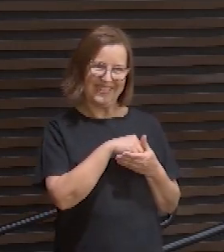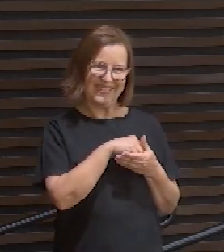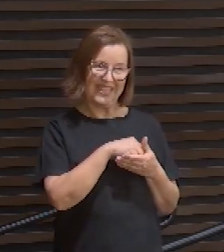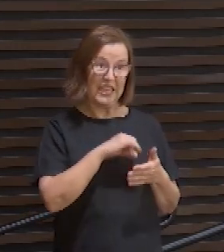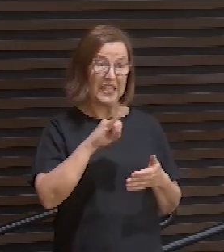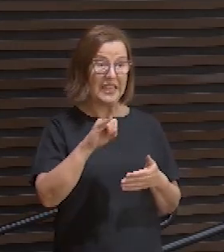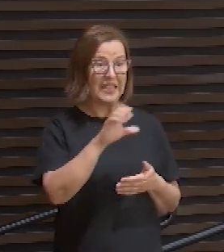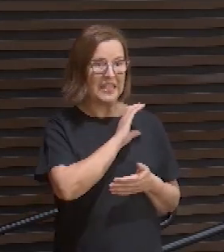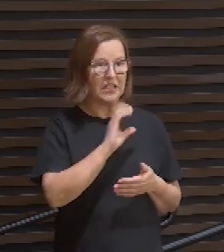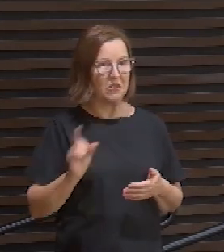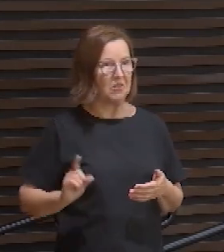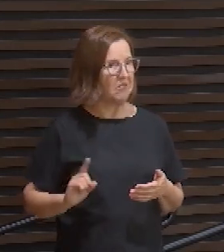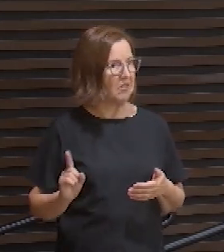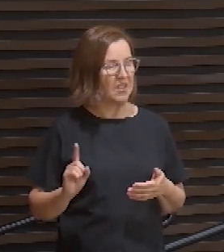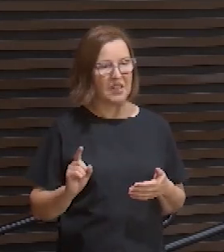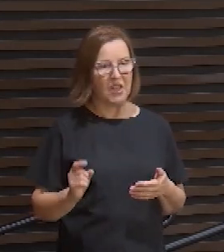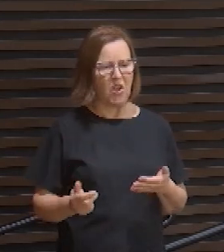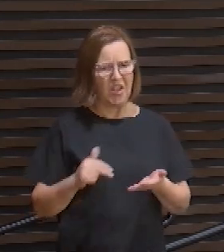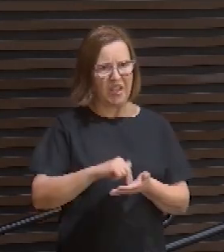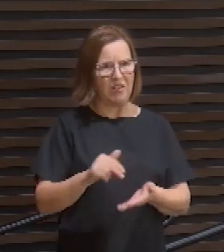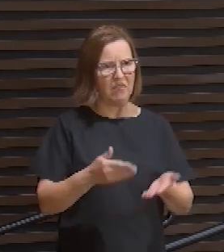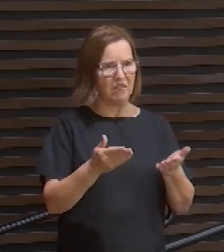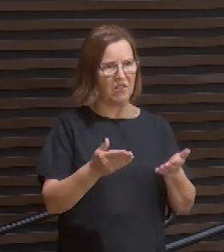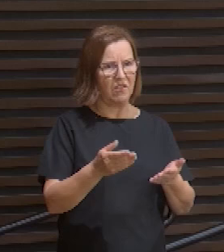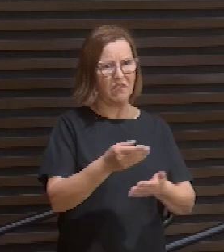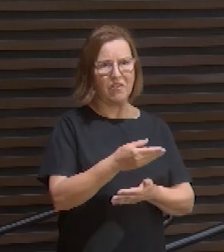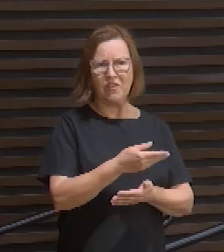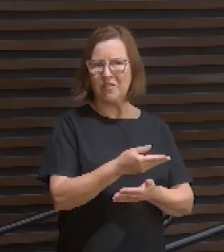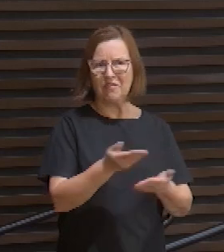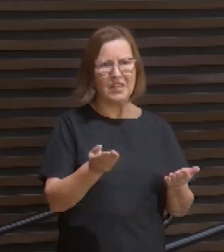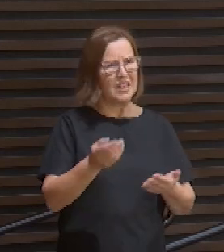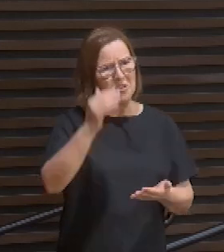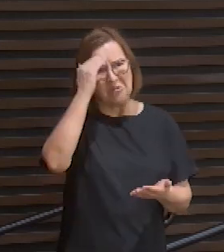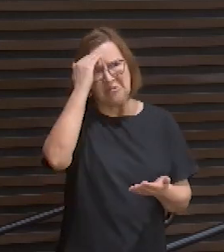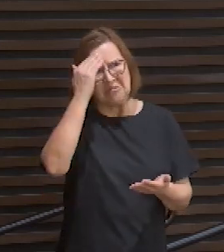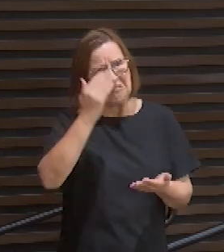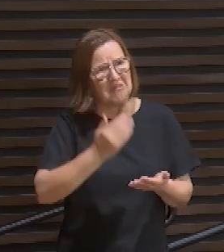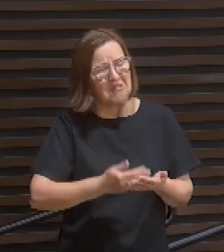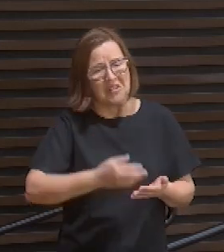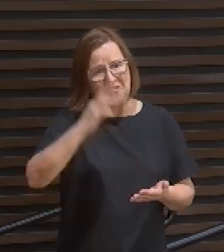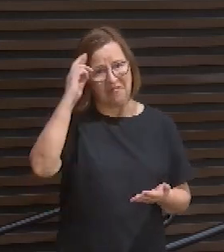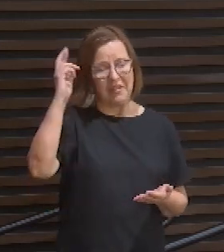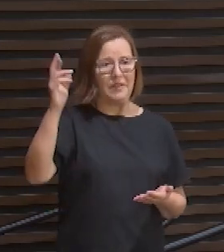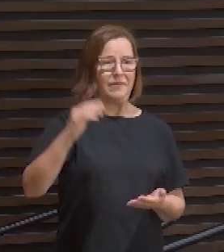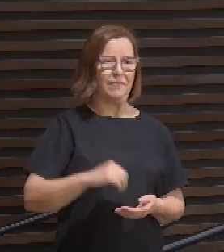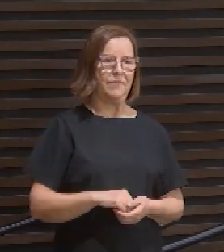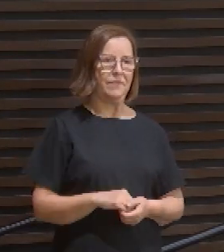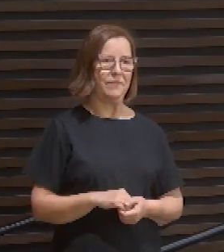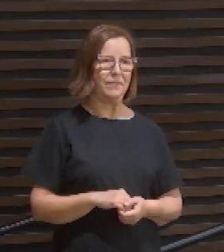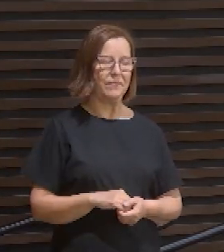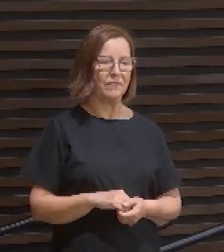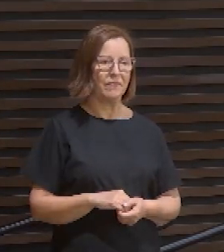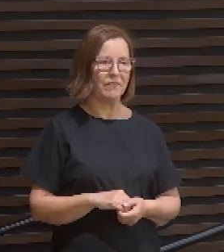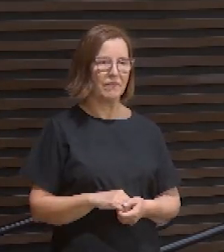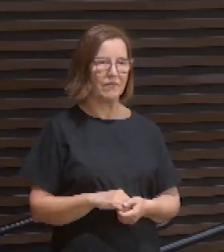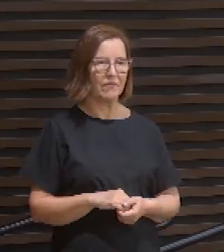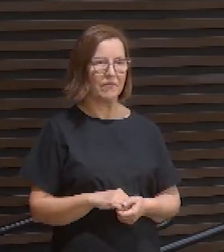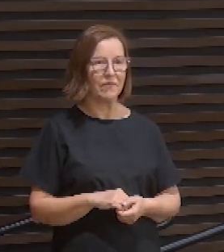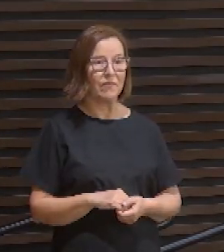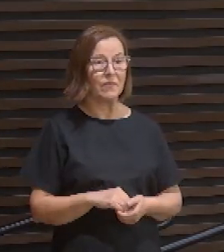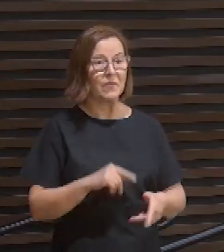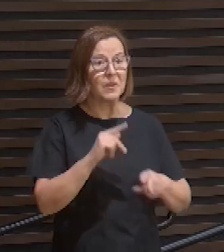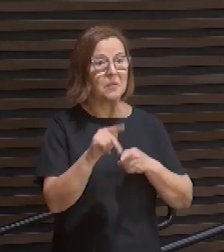ressuscitou, você nunca teria crido no Senhor, meu Deus. Então é isso que ele está dizendo. Coríntios, se